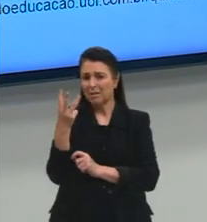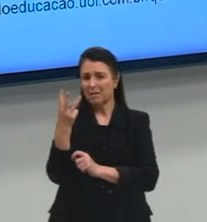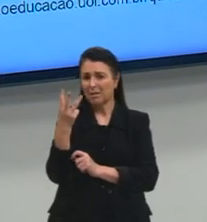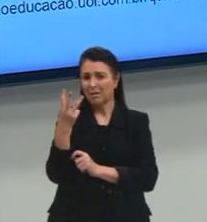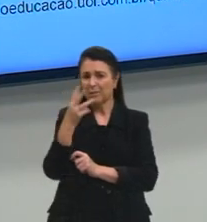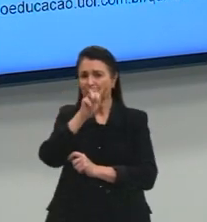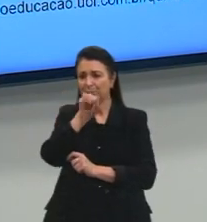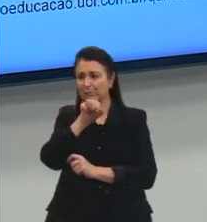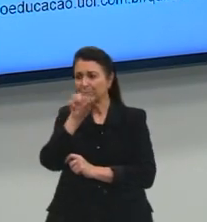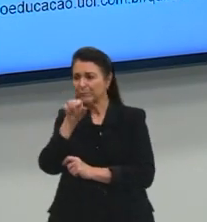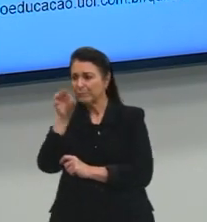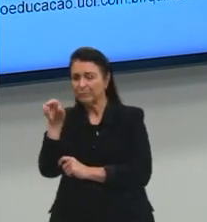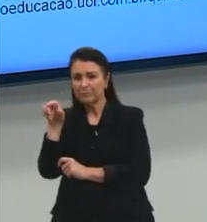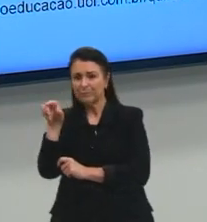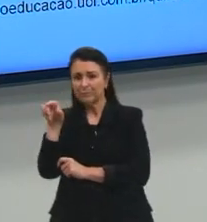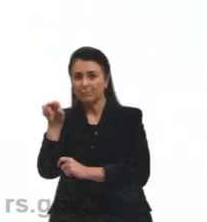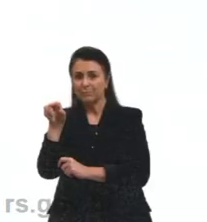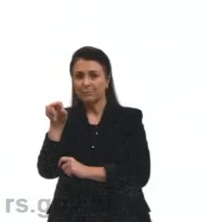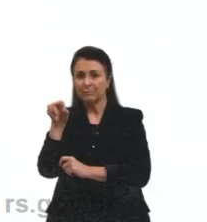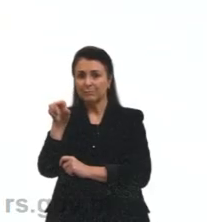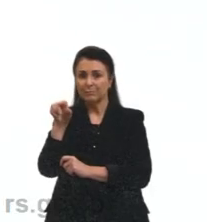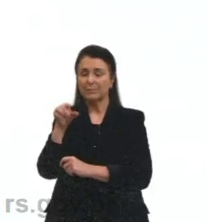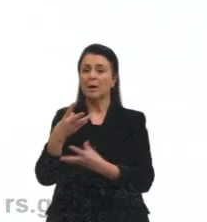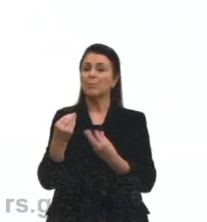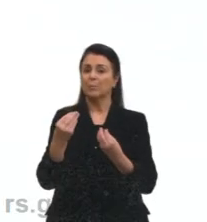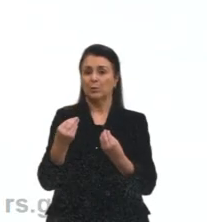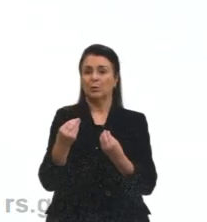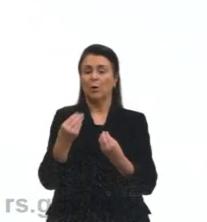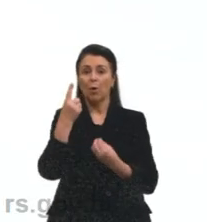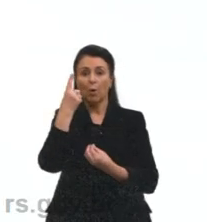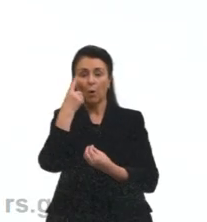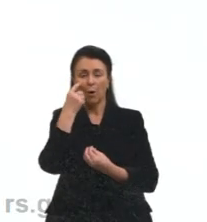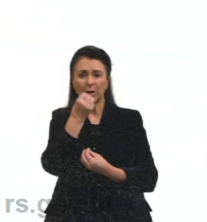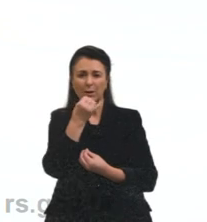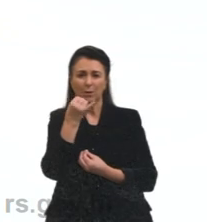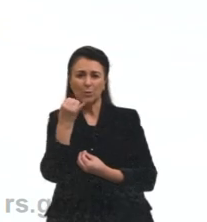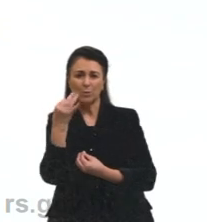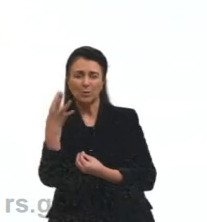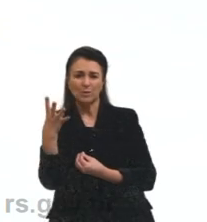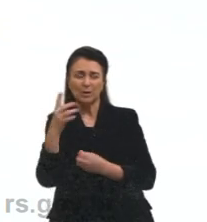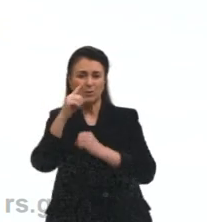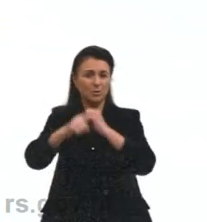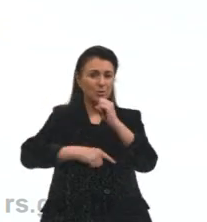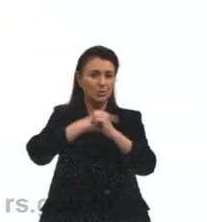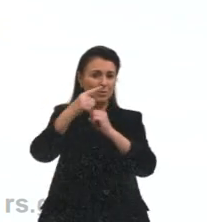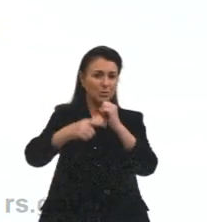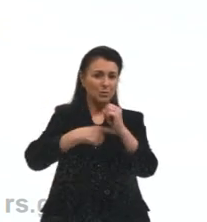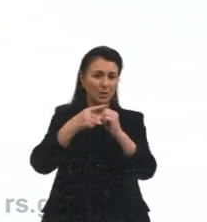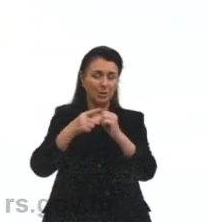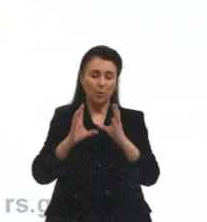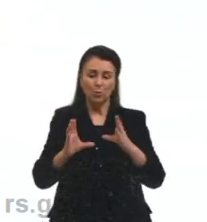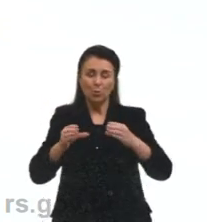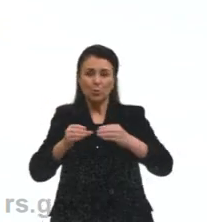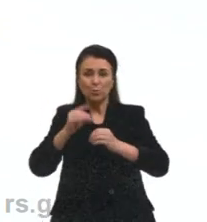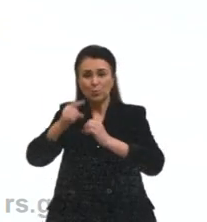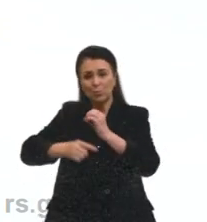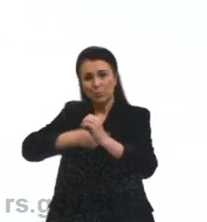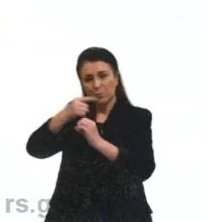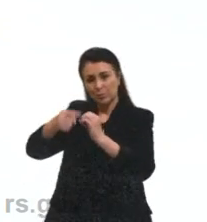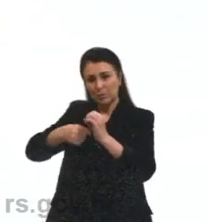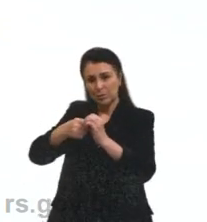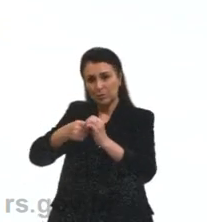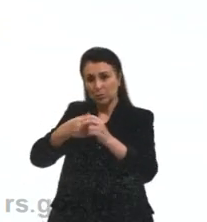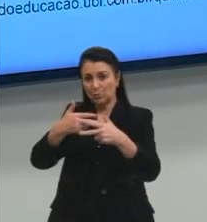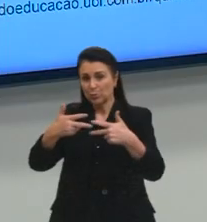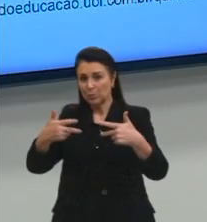do número então é isso Olha a quantidade enorme o ou seja um conjunto de átomo de um elemento